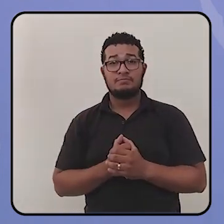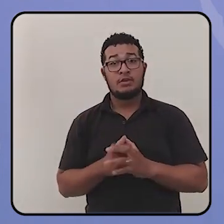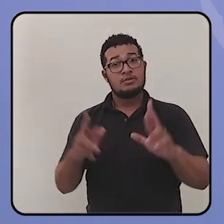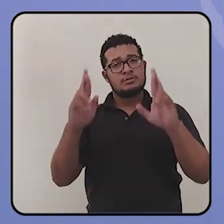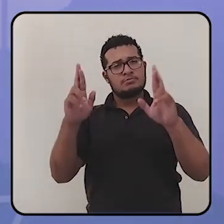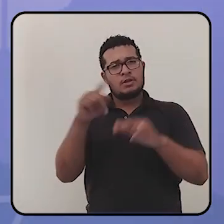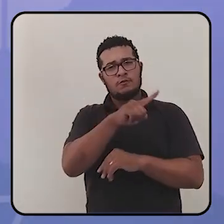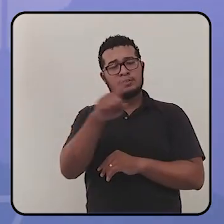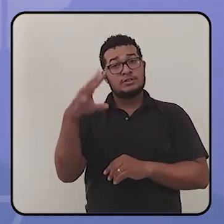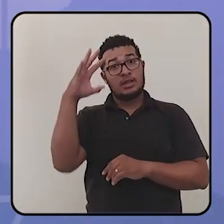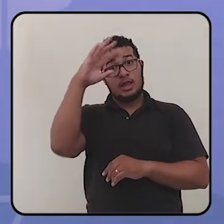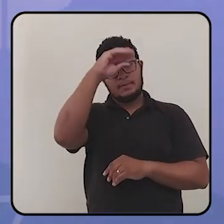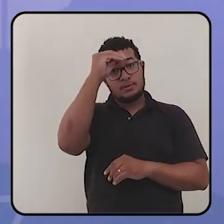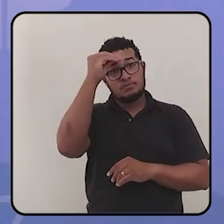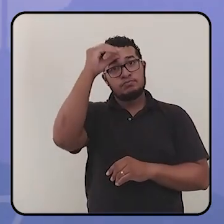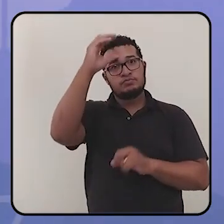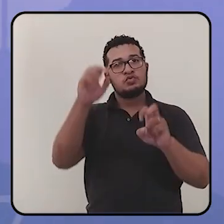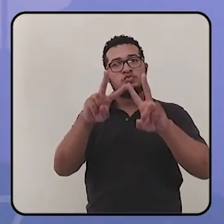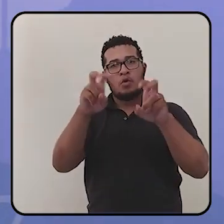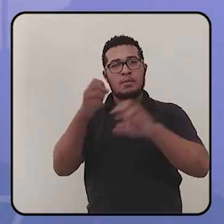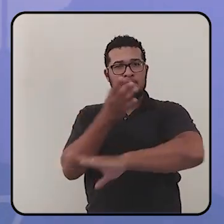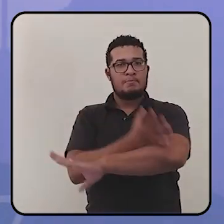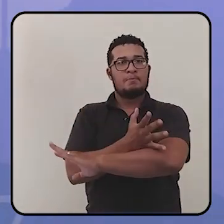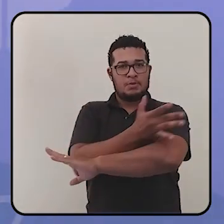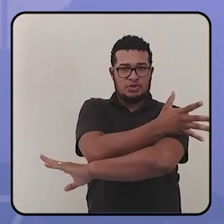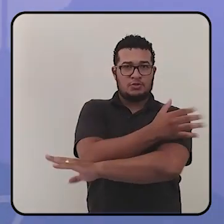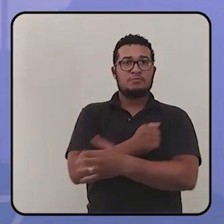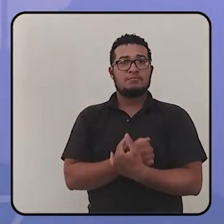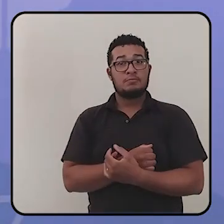estado. Espero que vocês tenham aprendido bastante sobre a